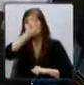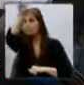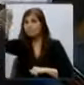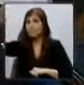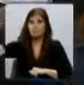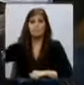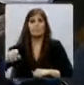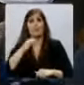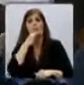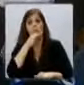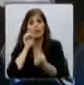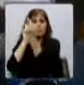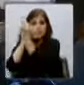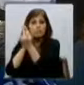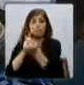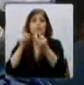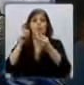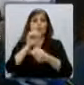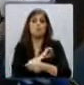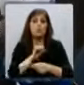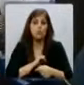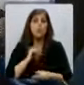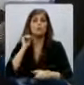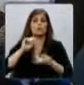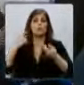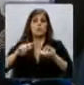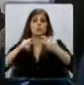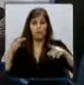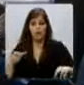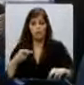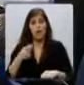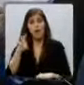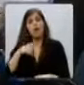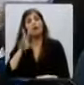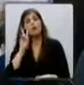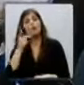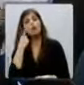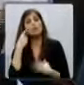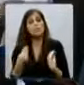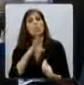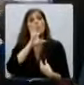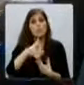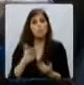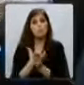autarcas e percebesse qual é a realidade do país onde está e não o país onde estudou e onde viveu, talvez, efetivamente,